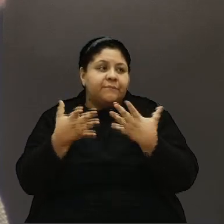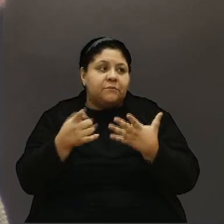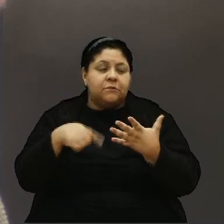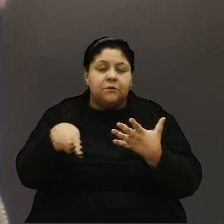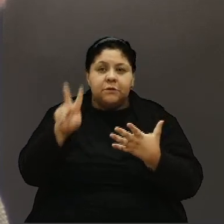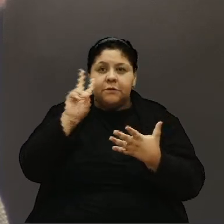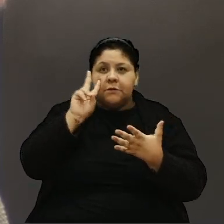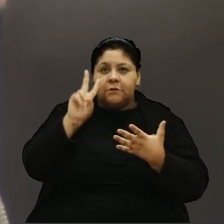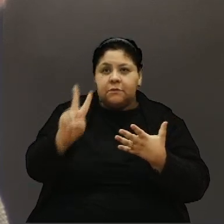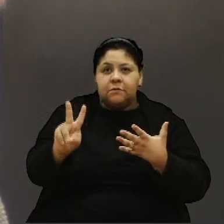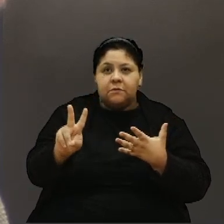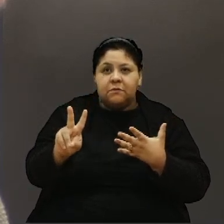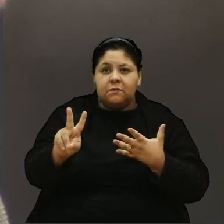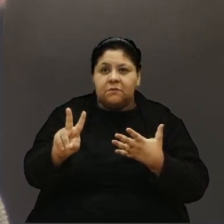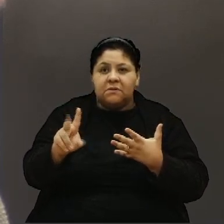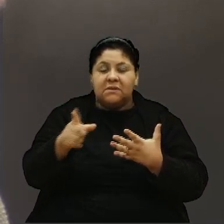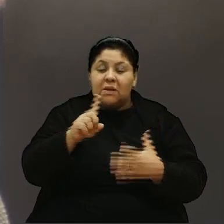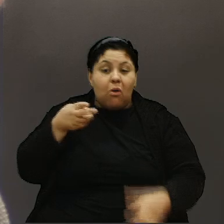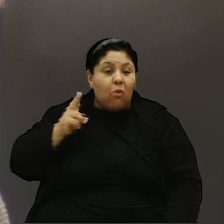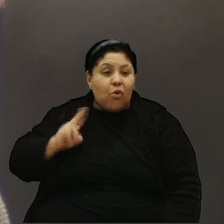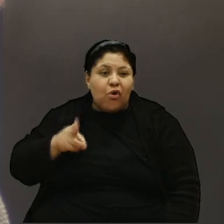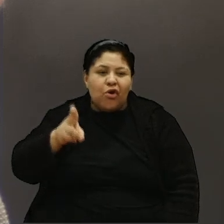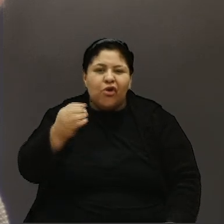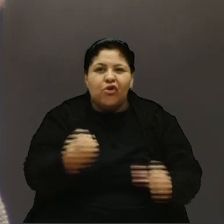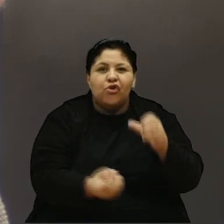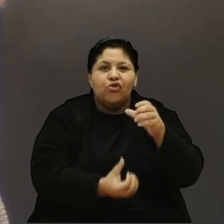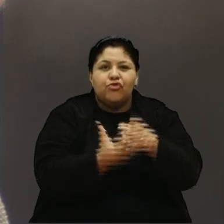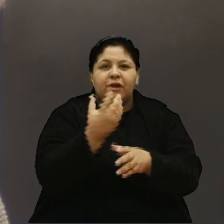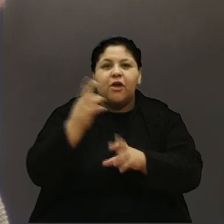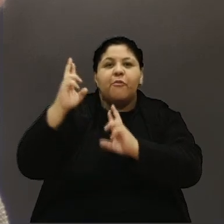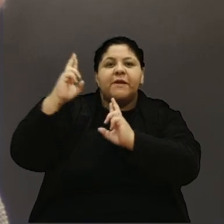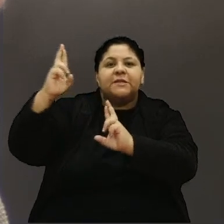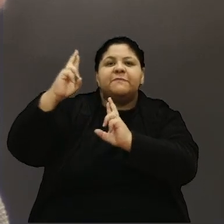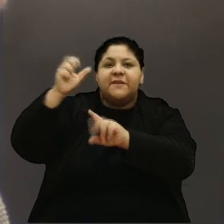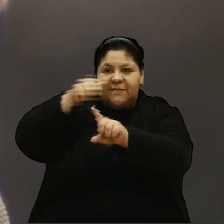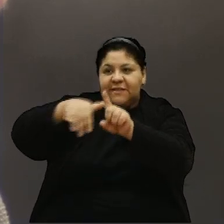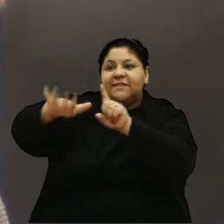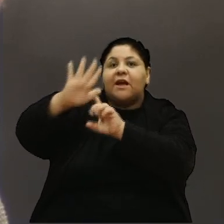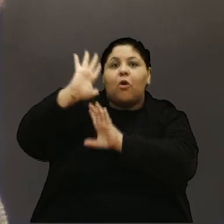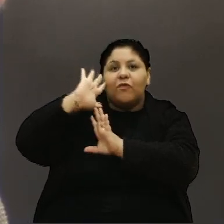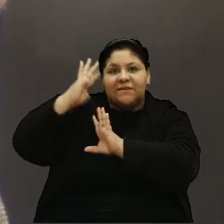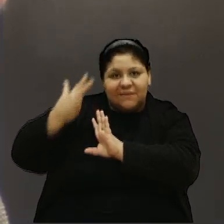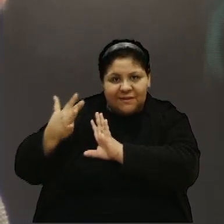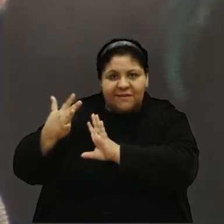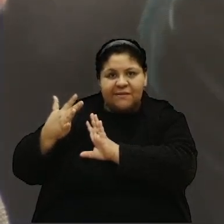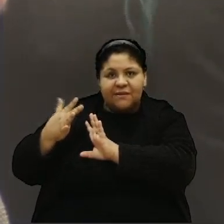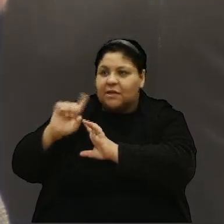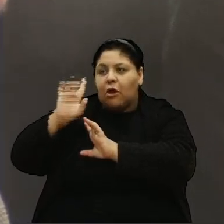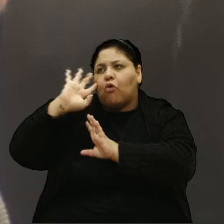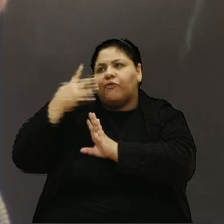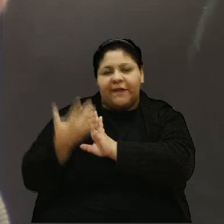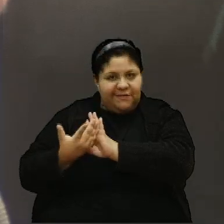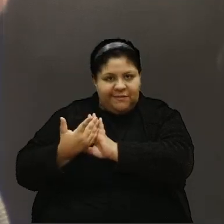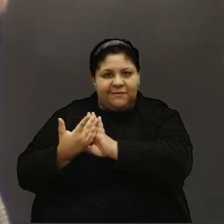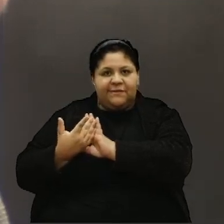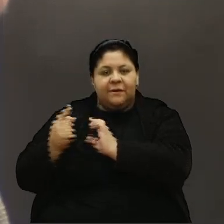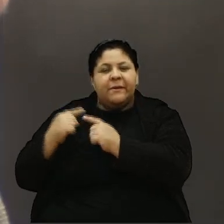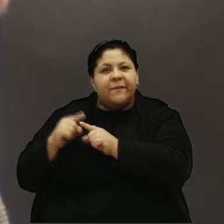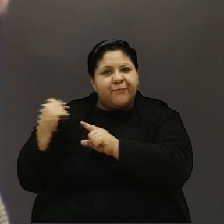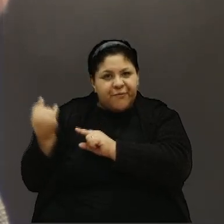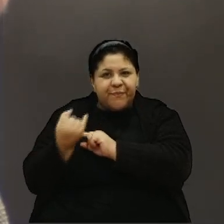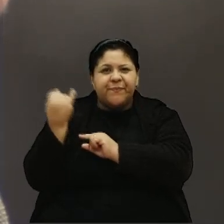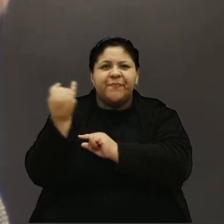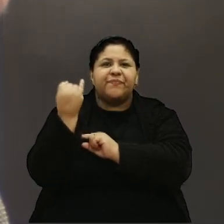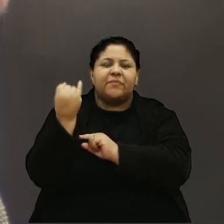vê simplesmente uma descontinuidade, né? Tu cria toda uma expectativa social que aquilo vai acontecer e aí não acontece. Mas seria importante que